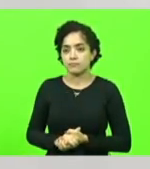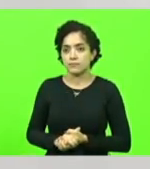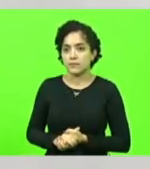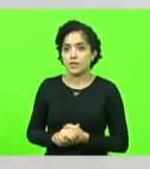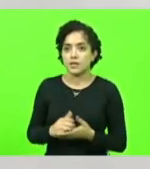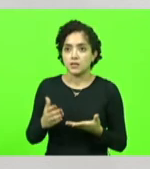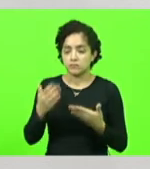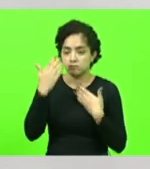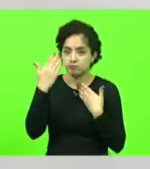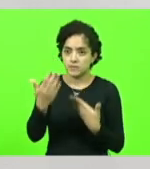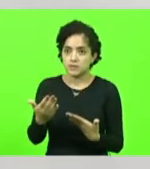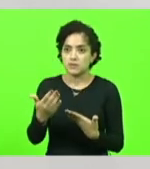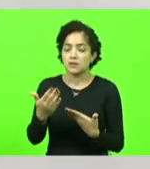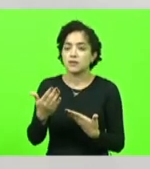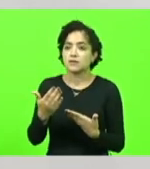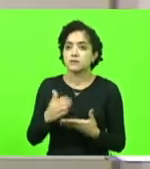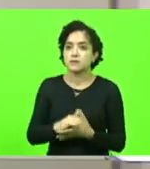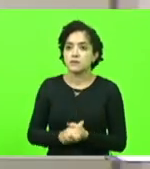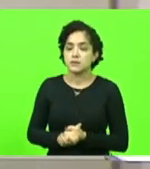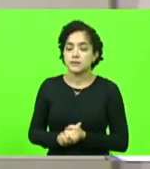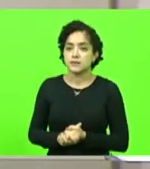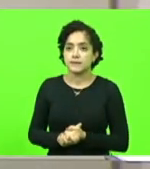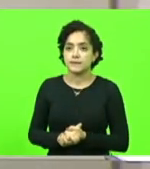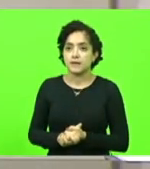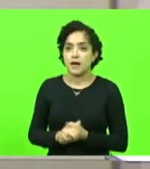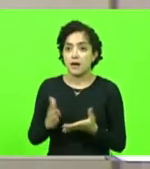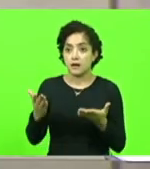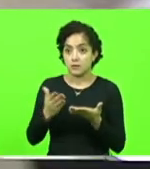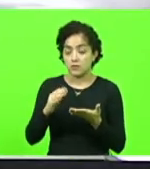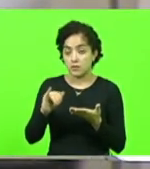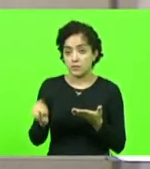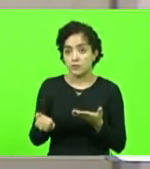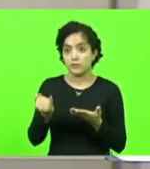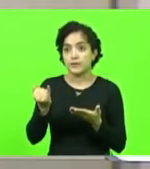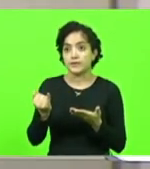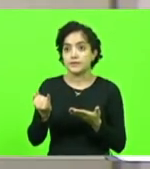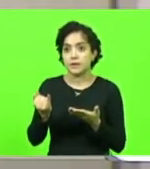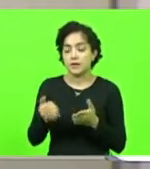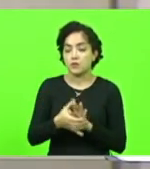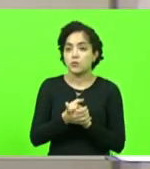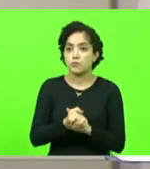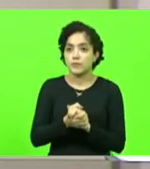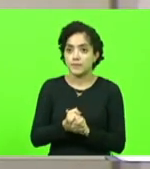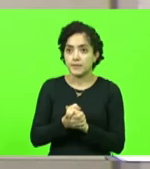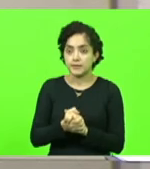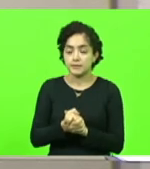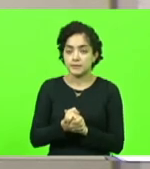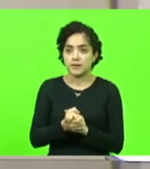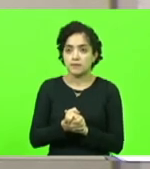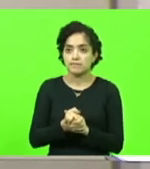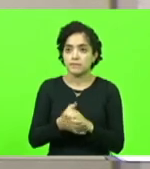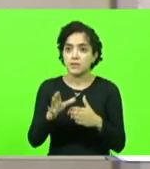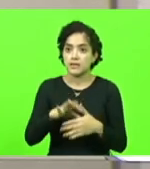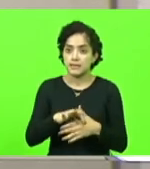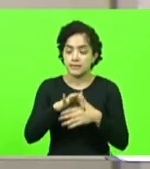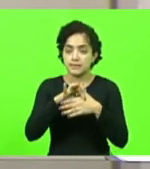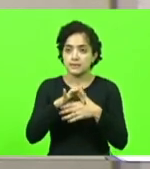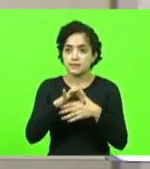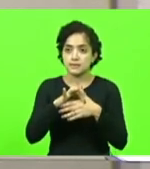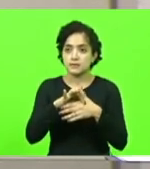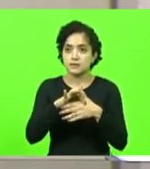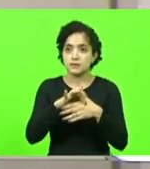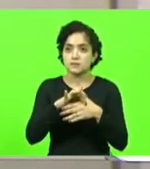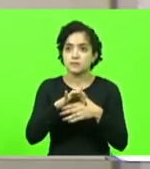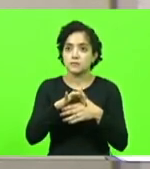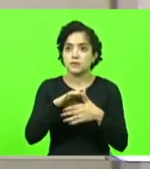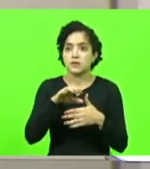Obrigado, deputado Márcio Machado. Eu queria aproveitar a oportunidade e cumprimentar aqui lideranças do município da Abelardo do